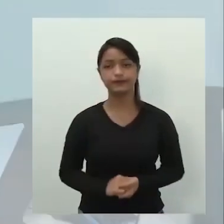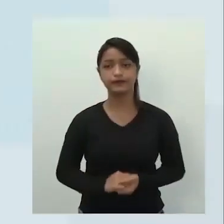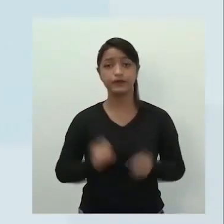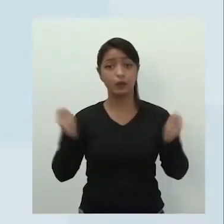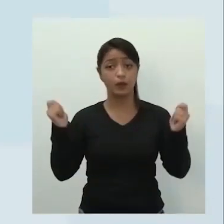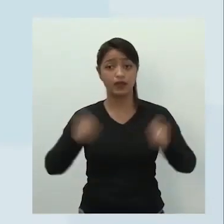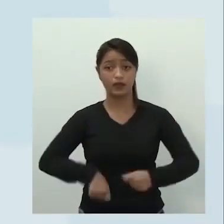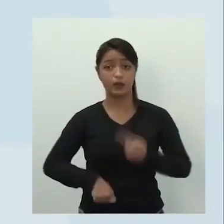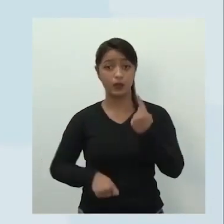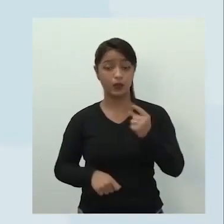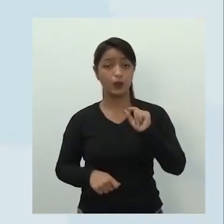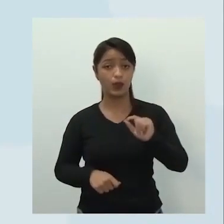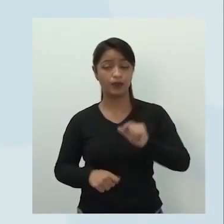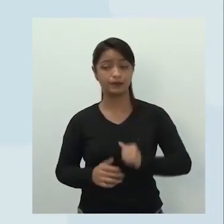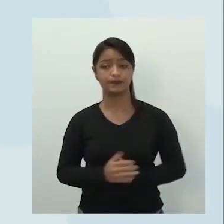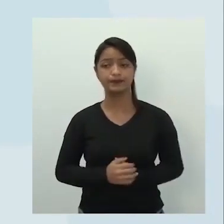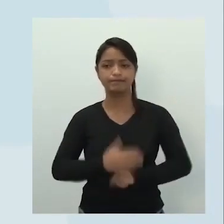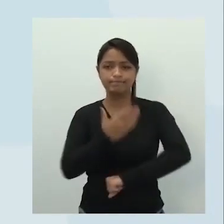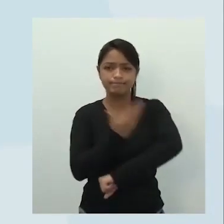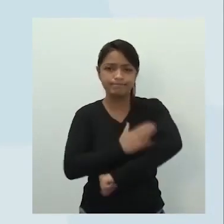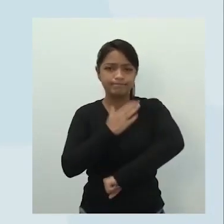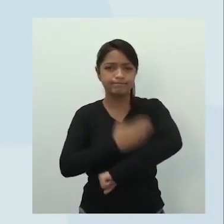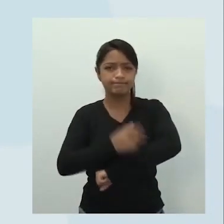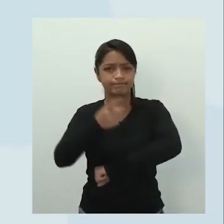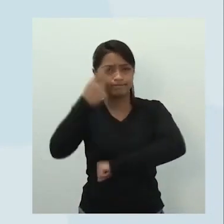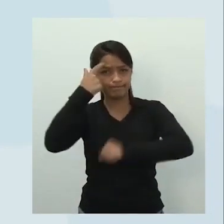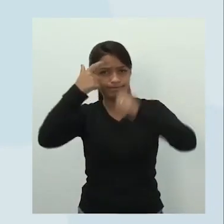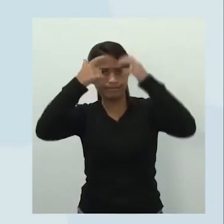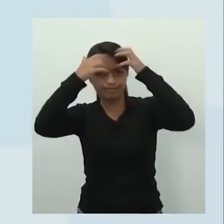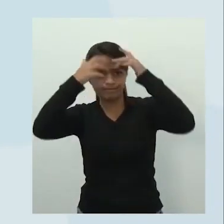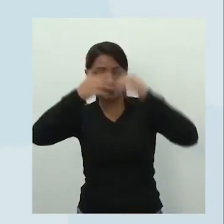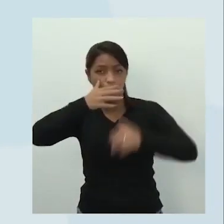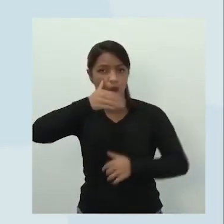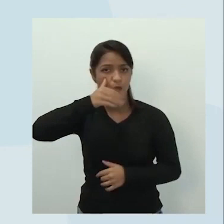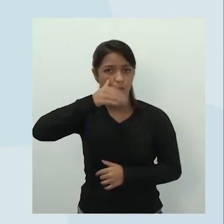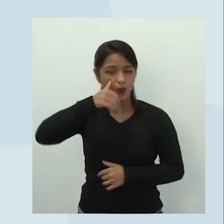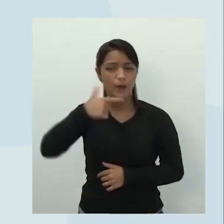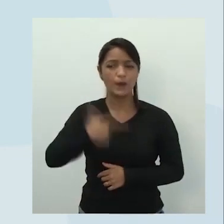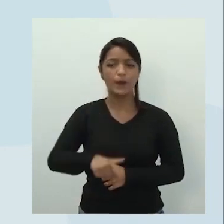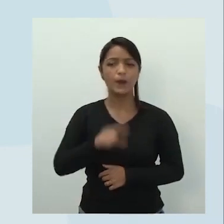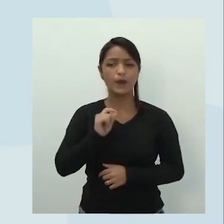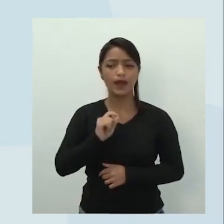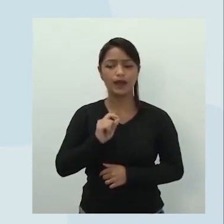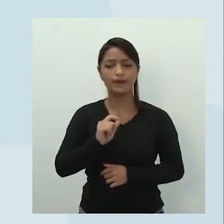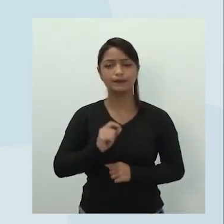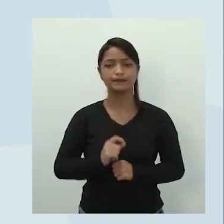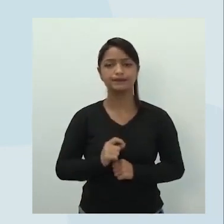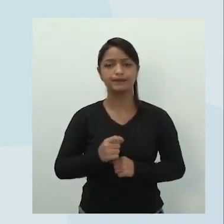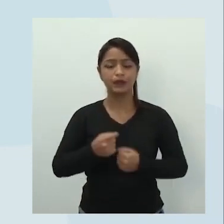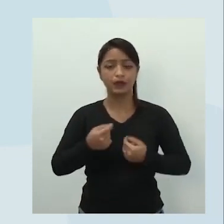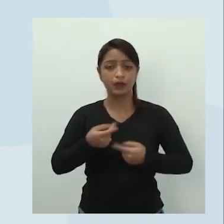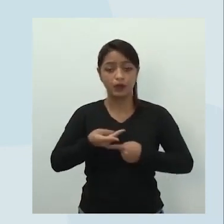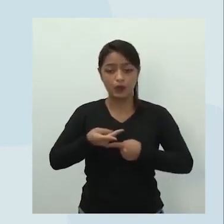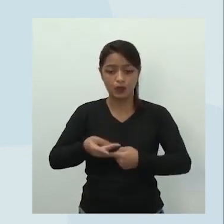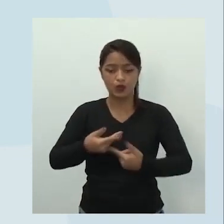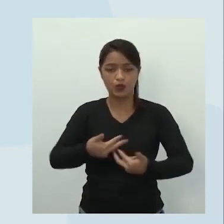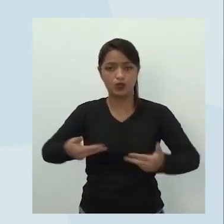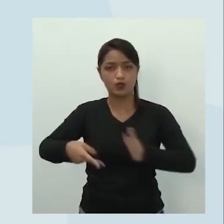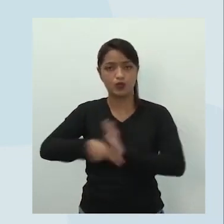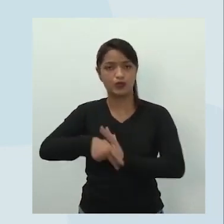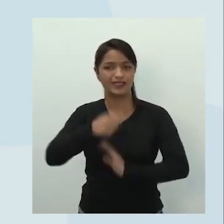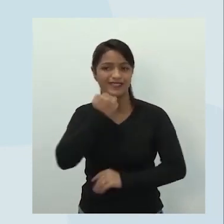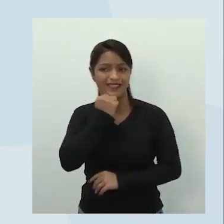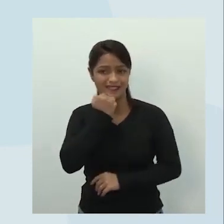competência: exercitar a curiosidade intelectual e recorrer à abordagem própria das ciências,